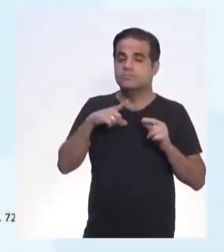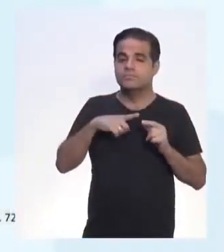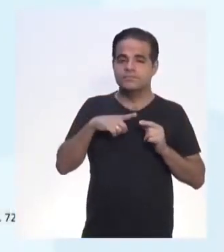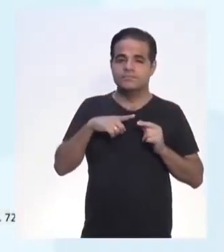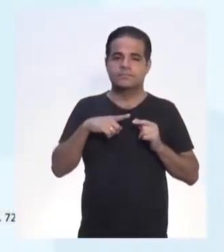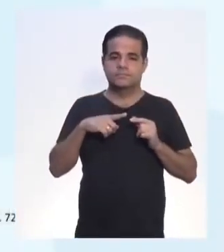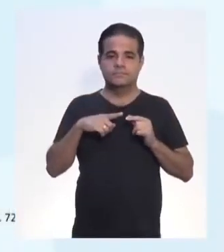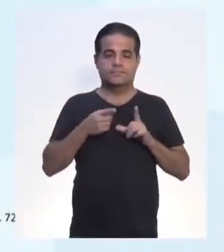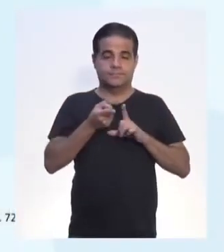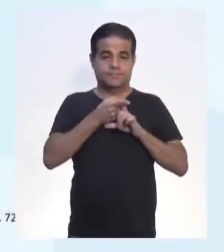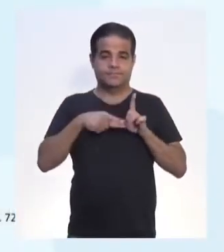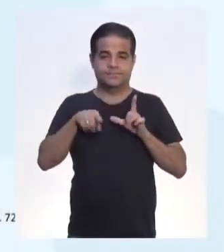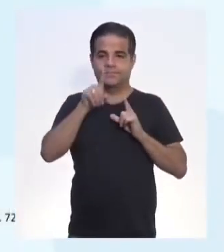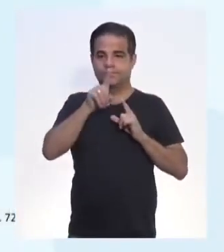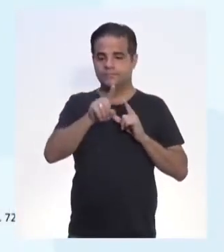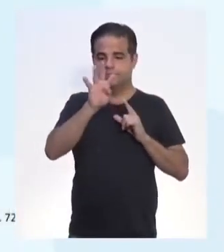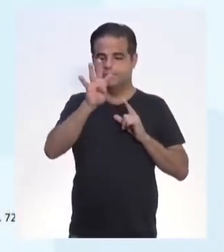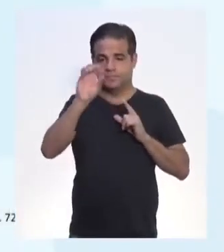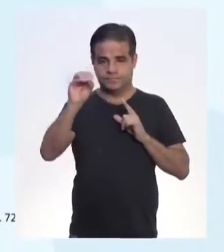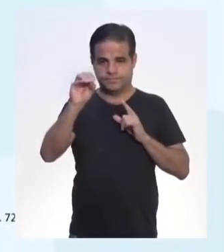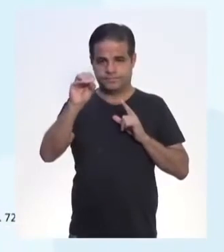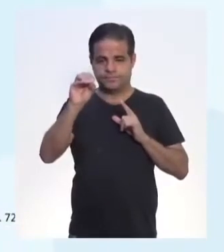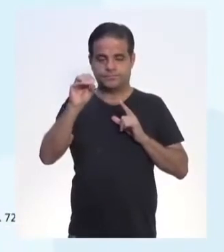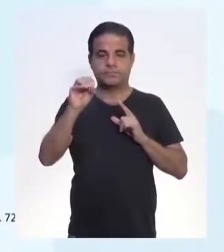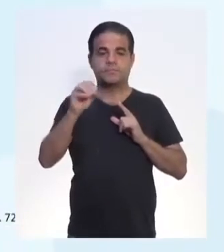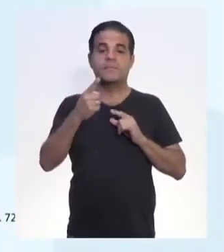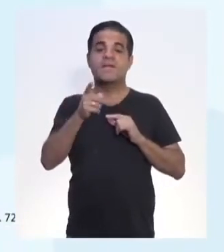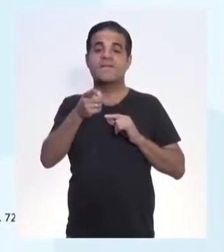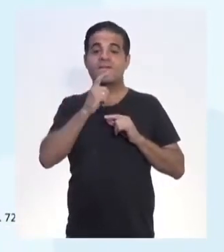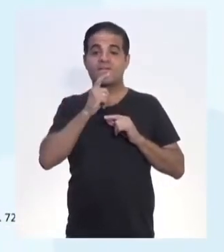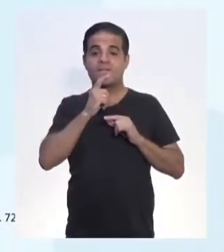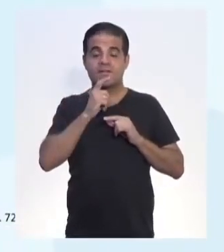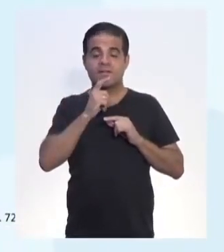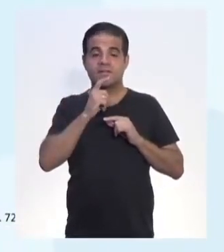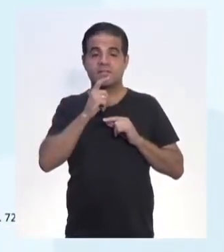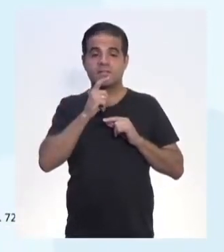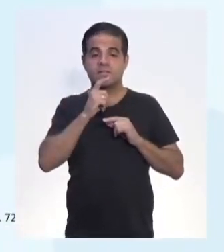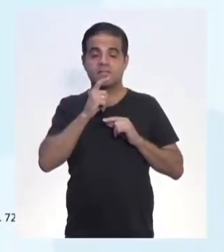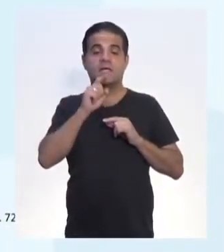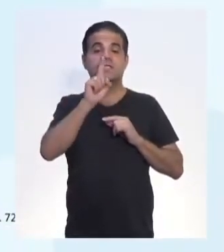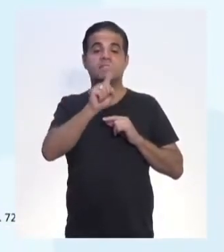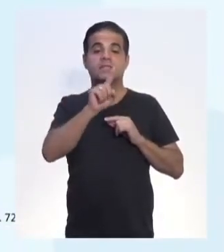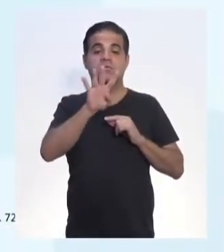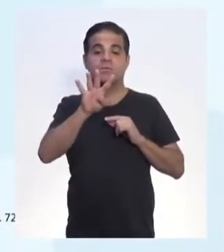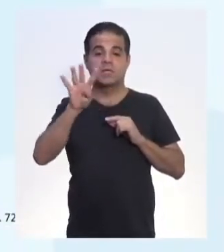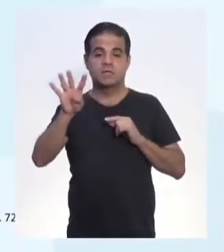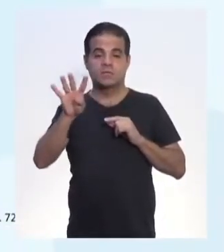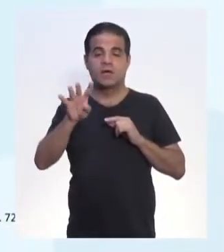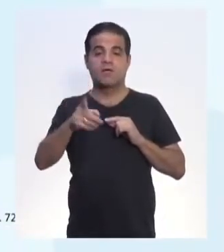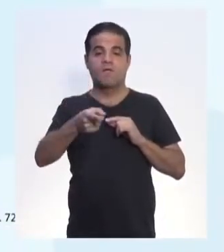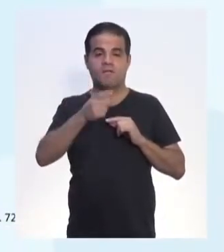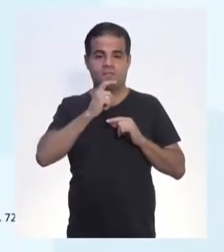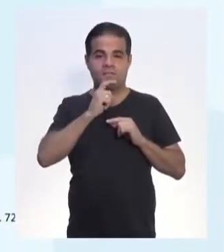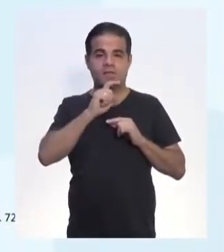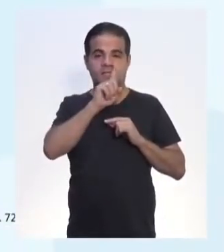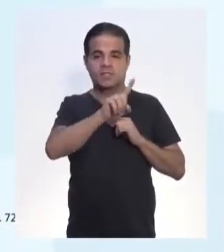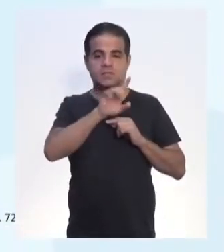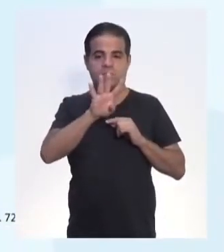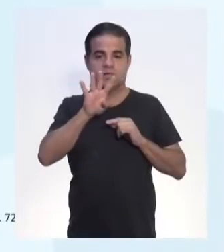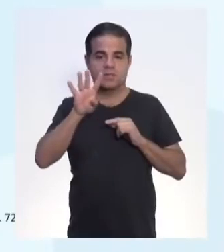lá o ângulo 140, que está num verde. 144. Isso, está lá num verde, não é